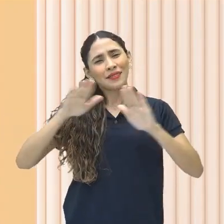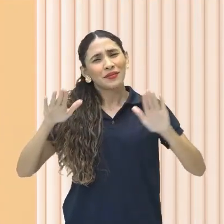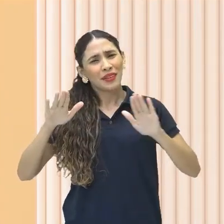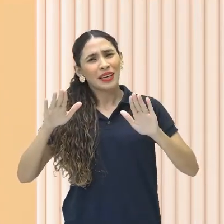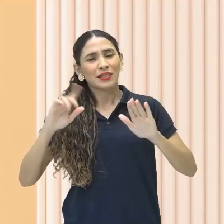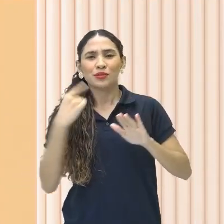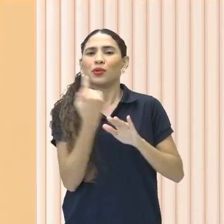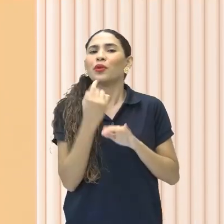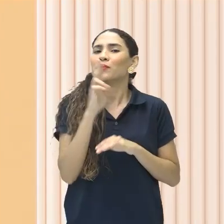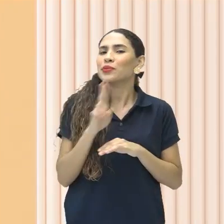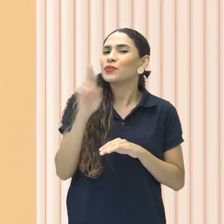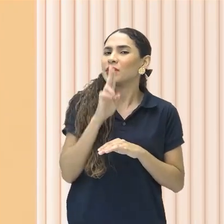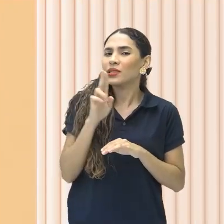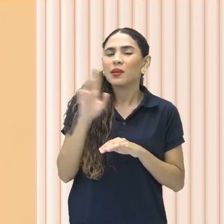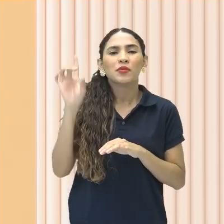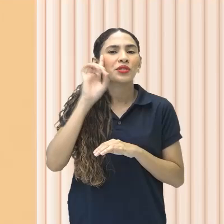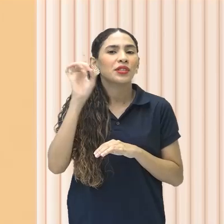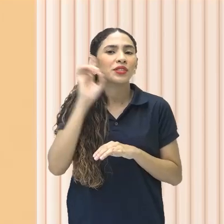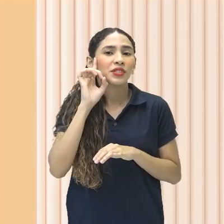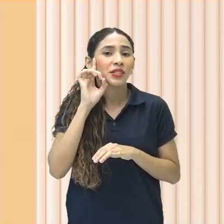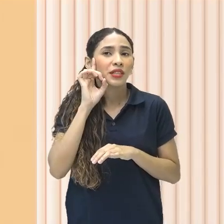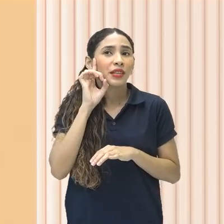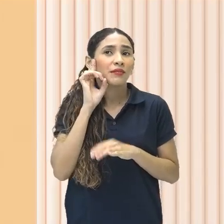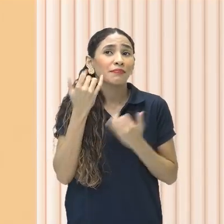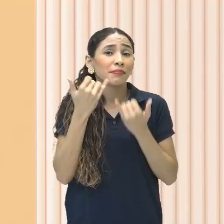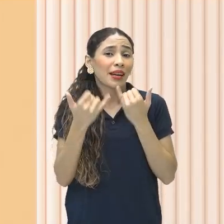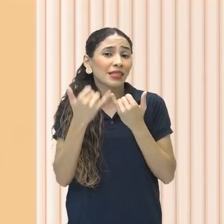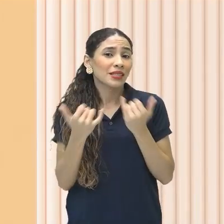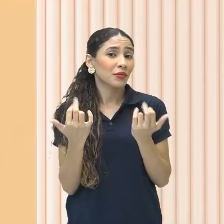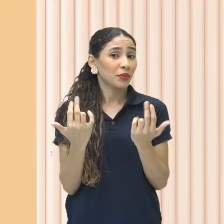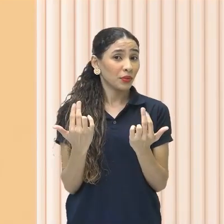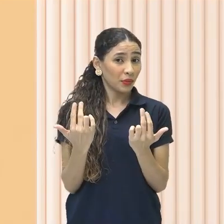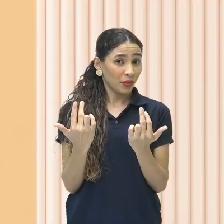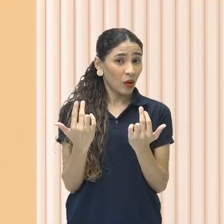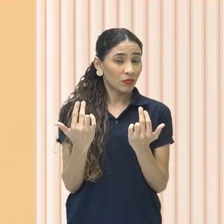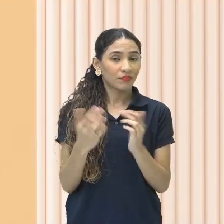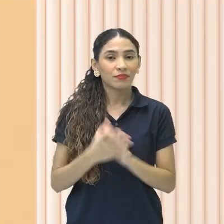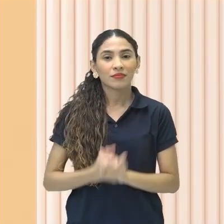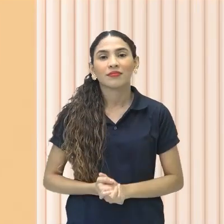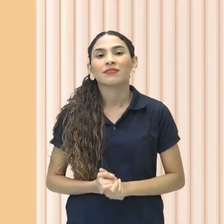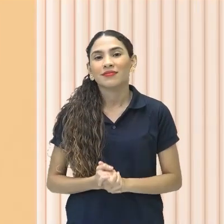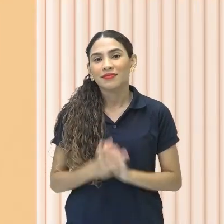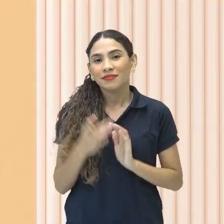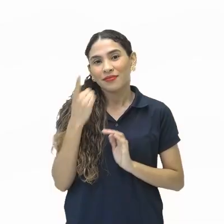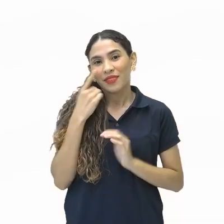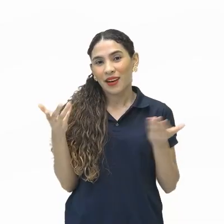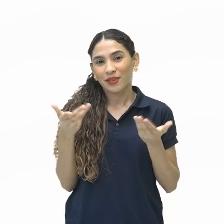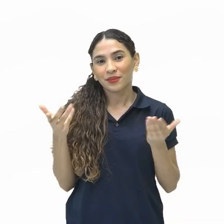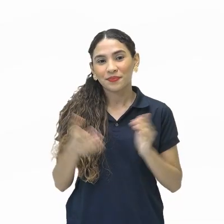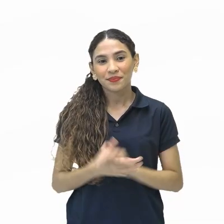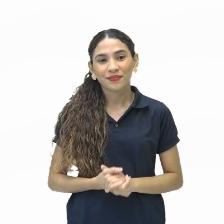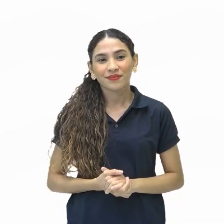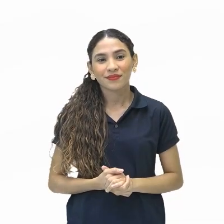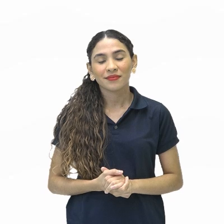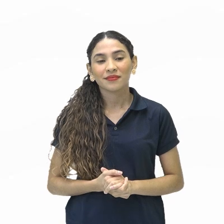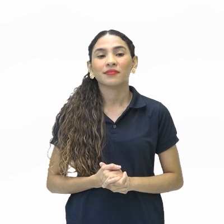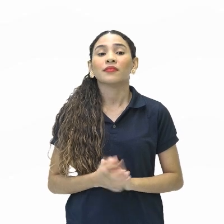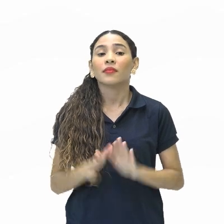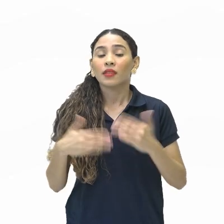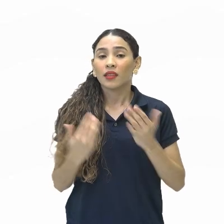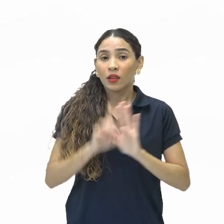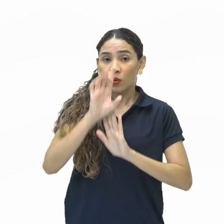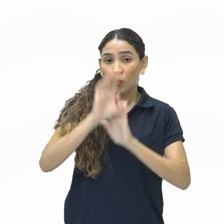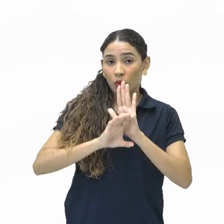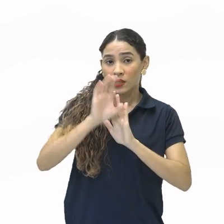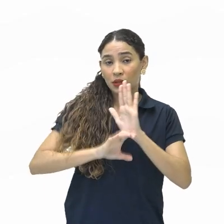as usemos no nosso dia a dia como se fossem a mesma coisa, né? Vamos entender? Olha só, a